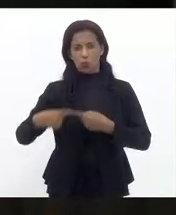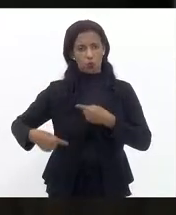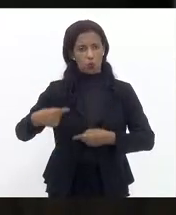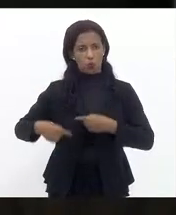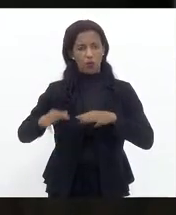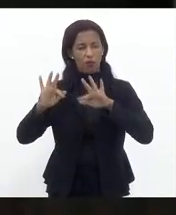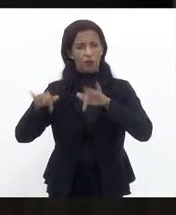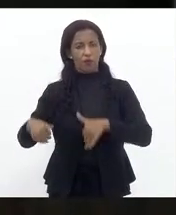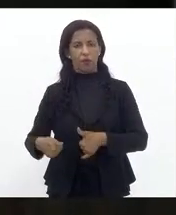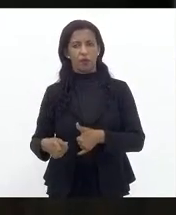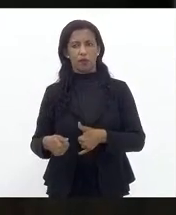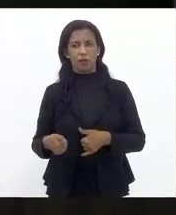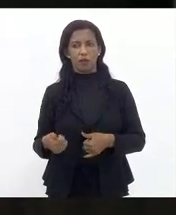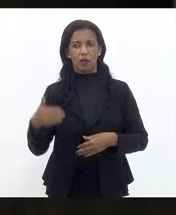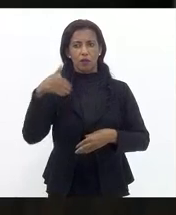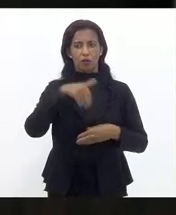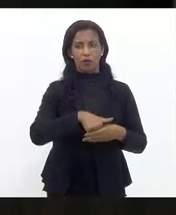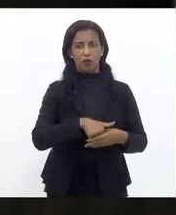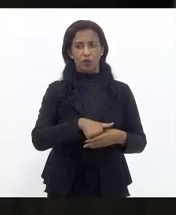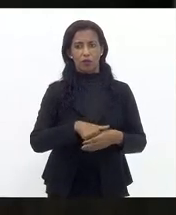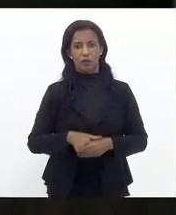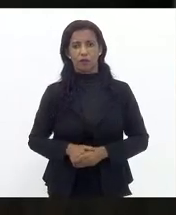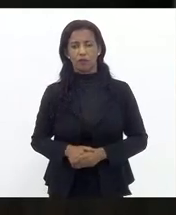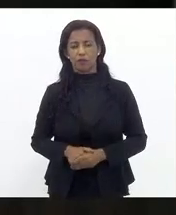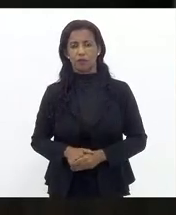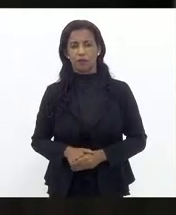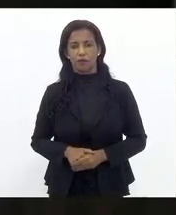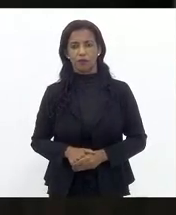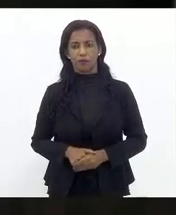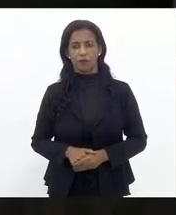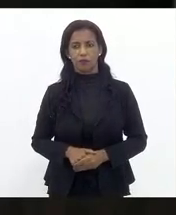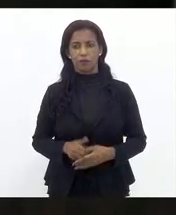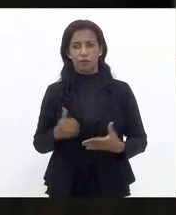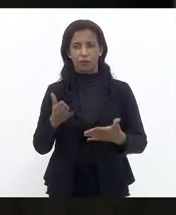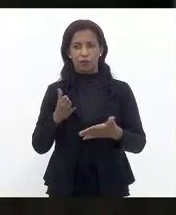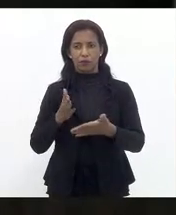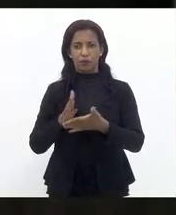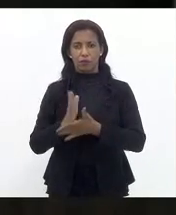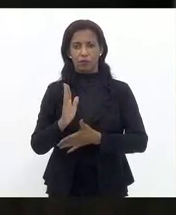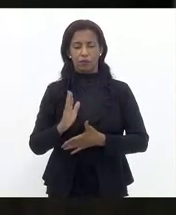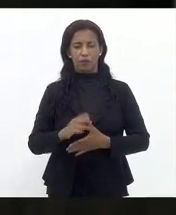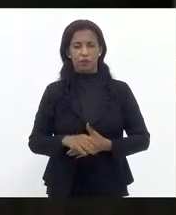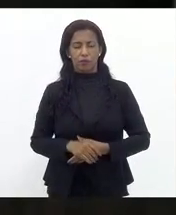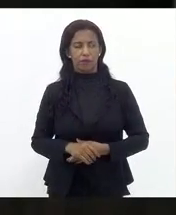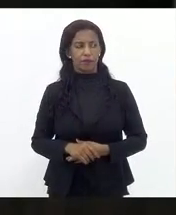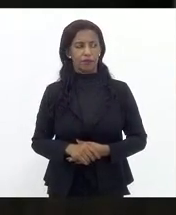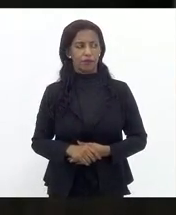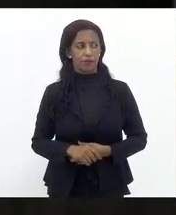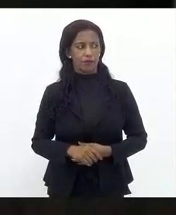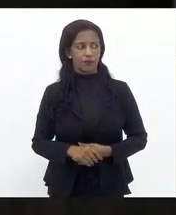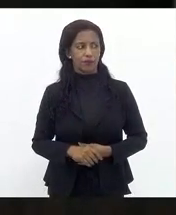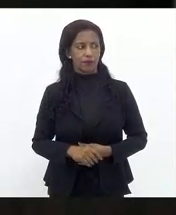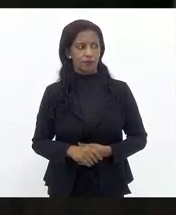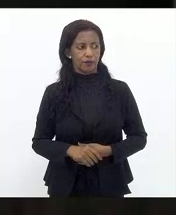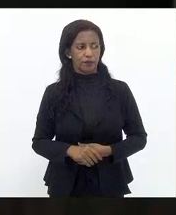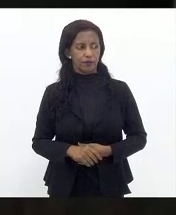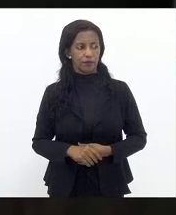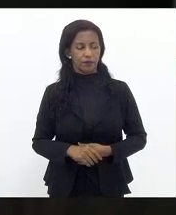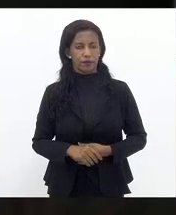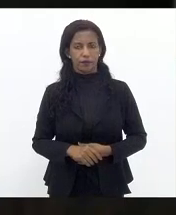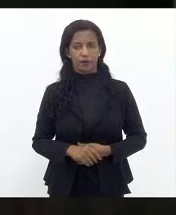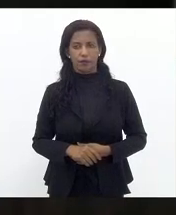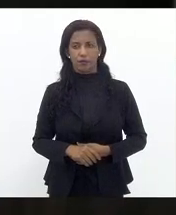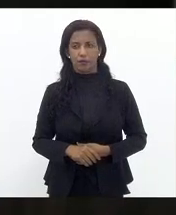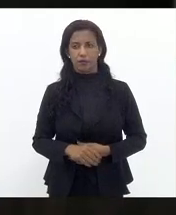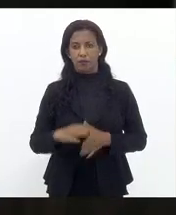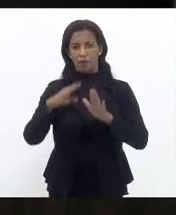encerrada a discussão, em votação. Senhores que aprovam, permaneçam como estão, aprovado. Incluído